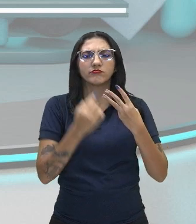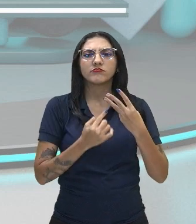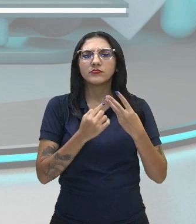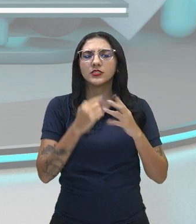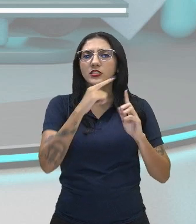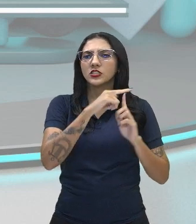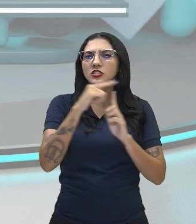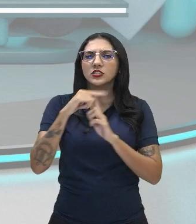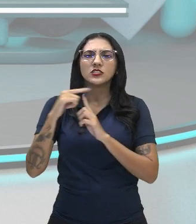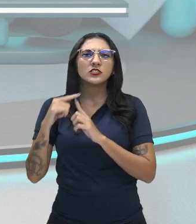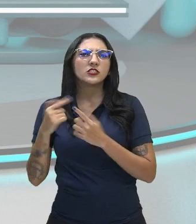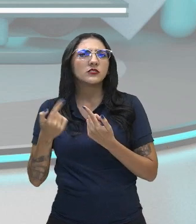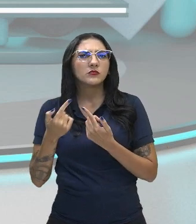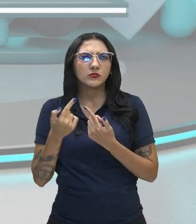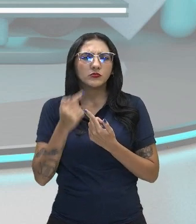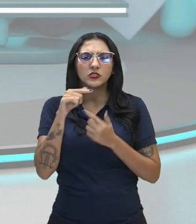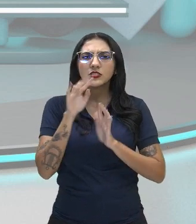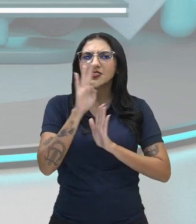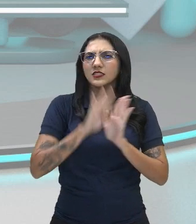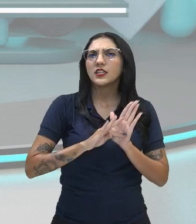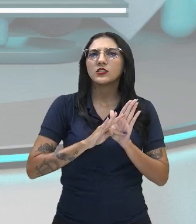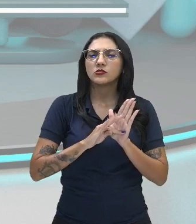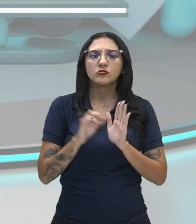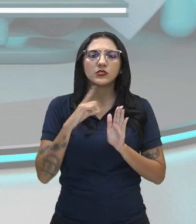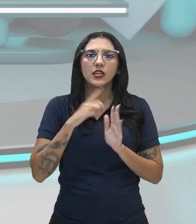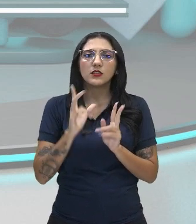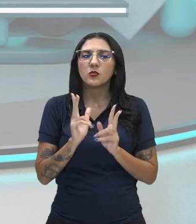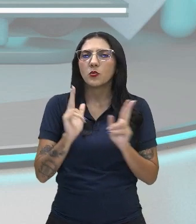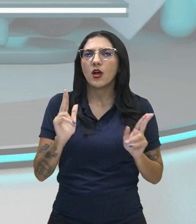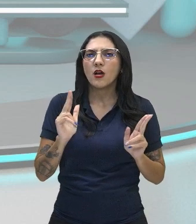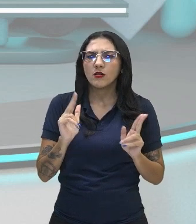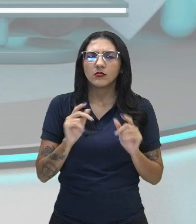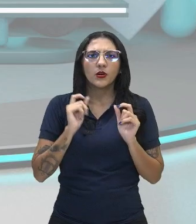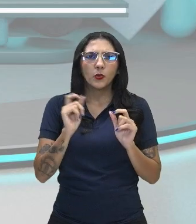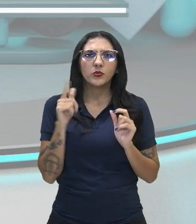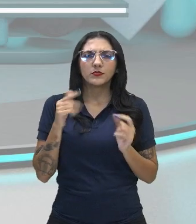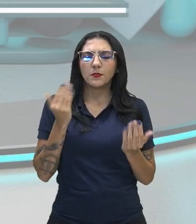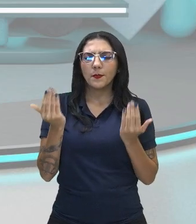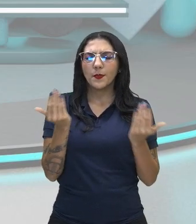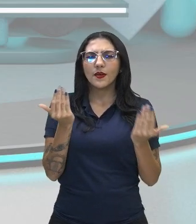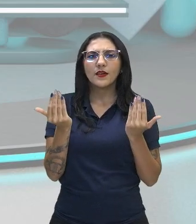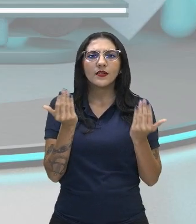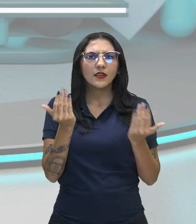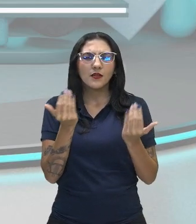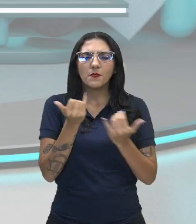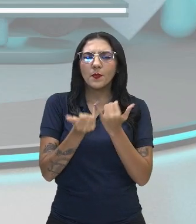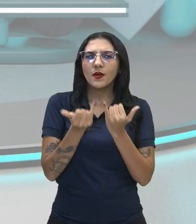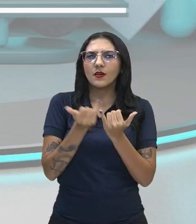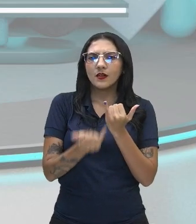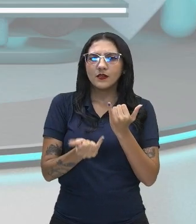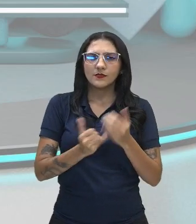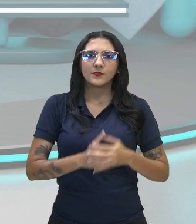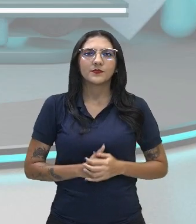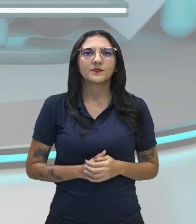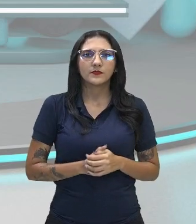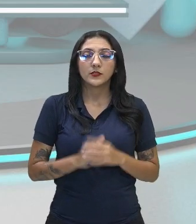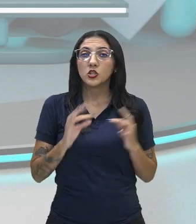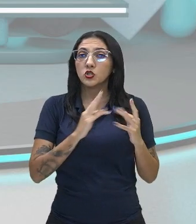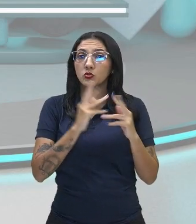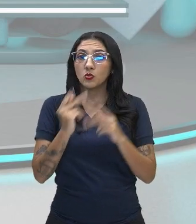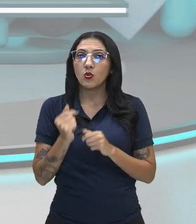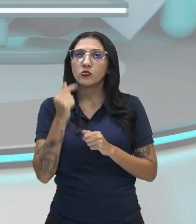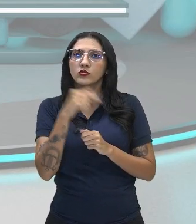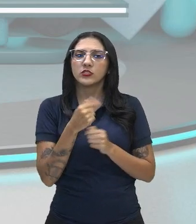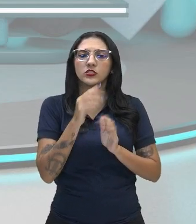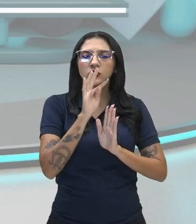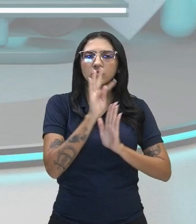o que esses textos têm em comum? Qual é a semelhança que existe entre eles? Todos esses